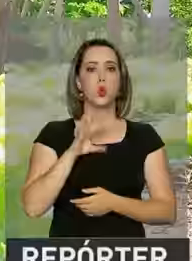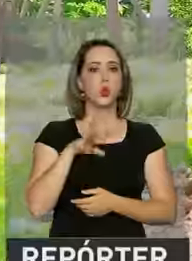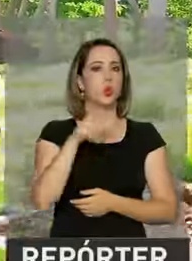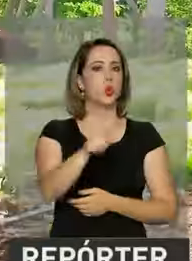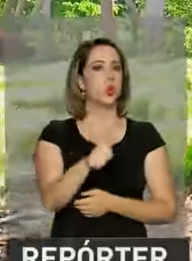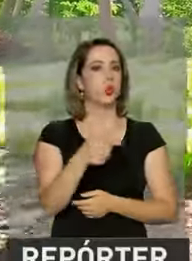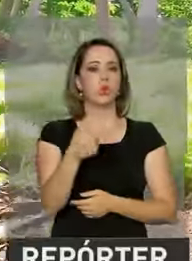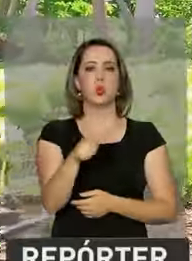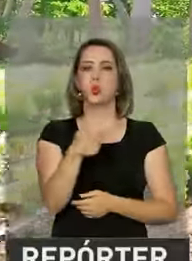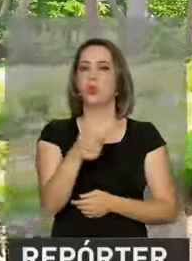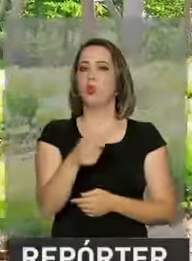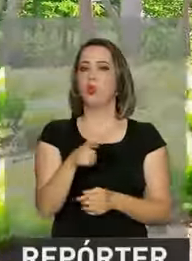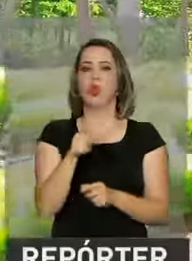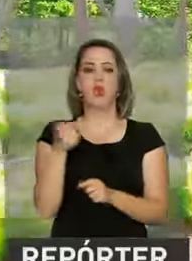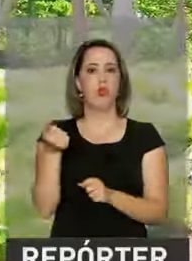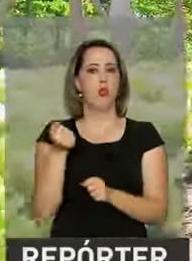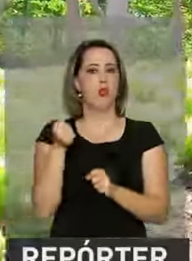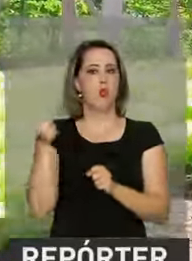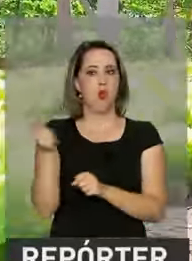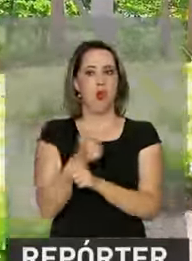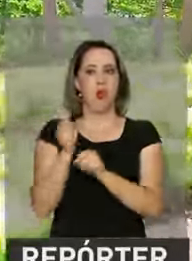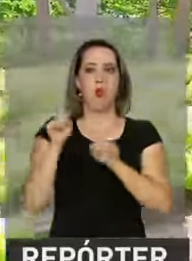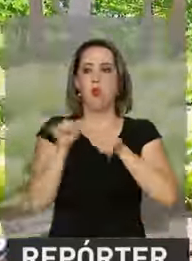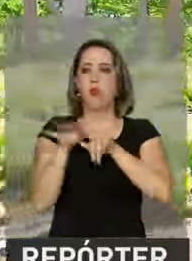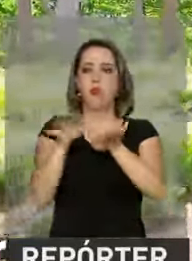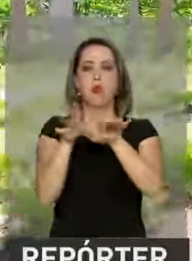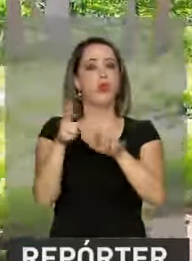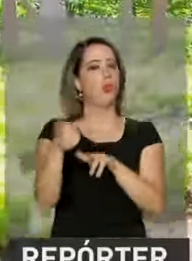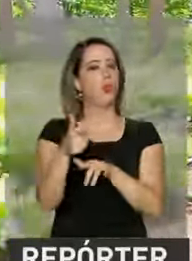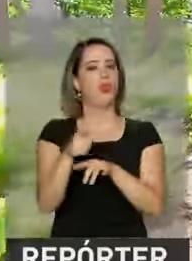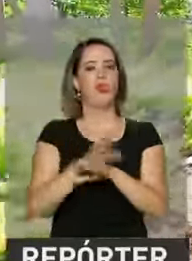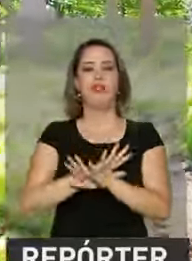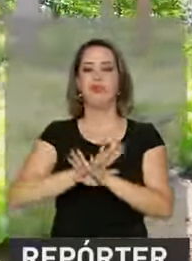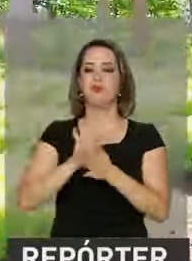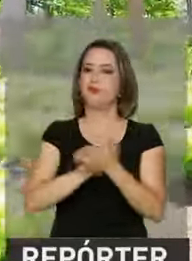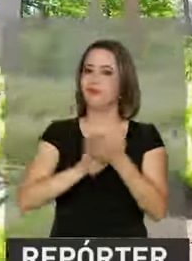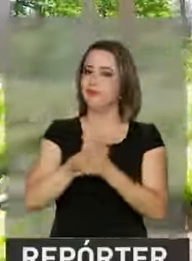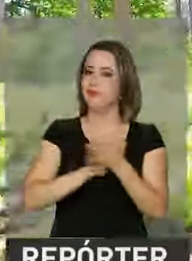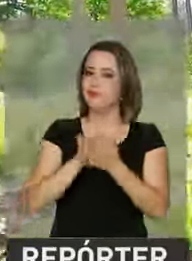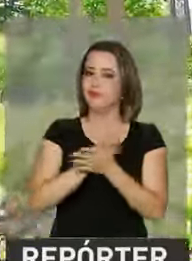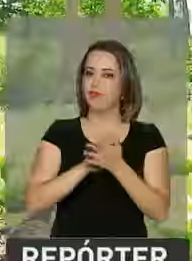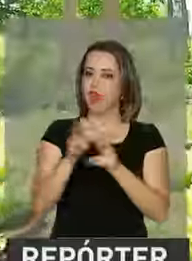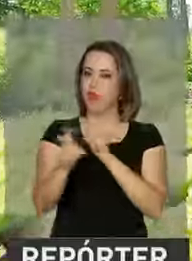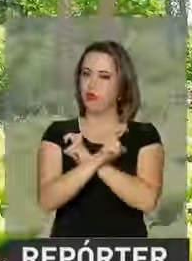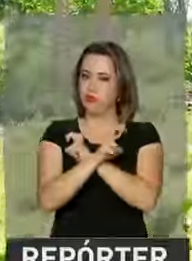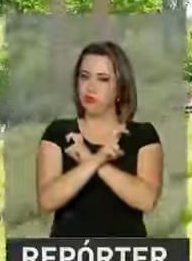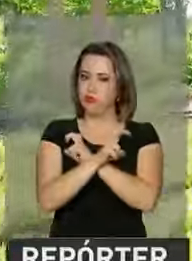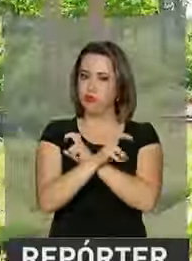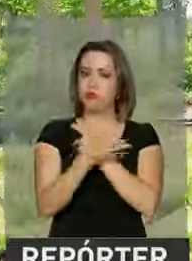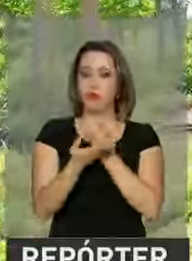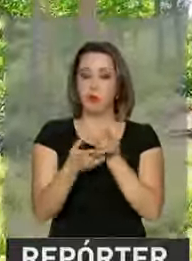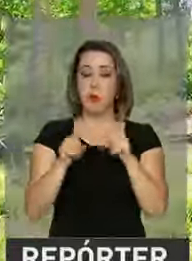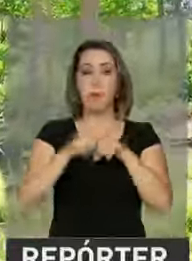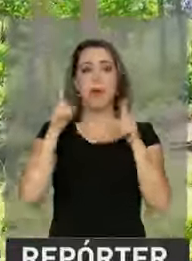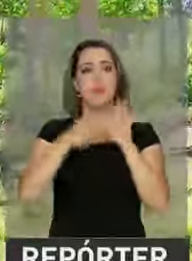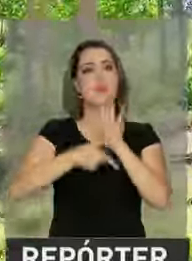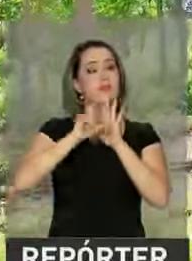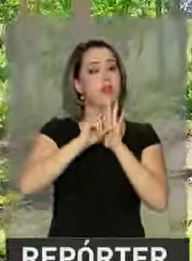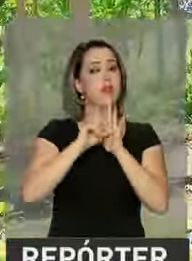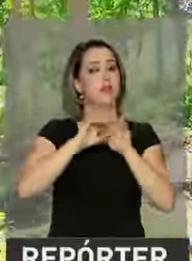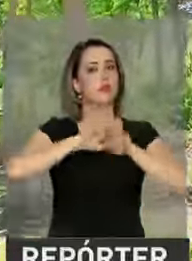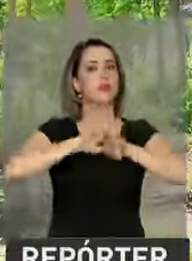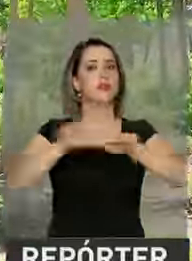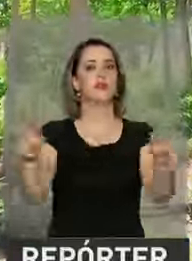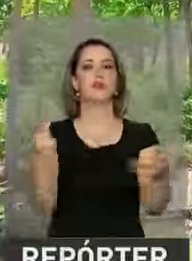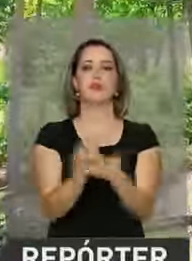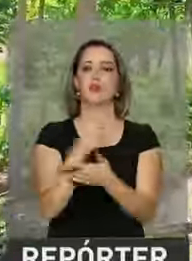e orgânica, ou seja, totalmente natural e sem nenhum tipo de agrotóxicos. Mas antes, muito do que era plantado